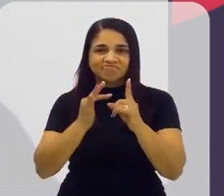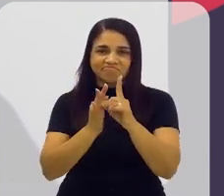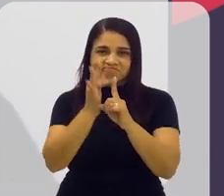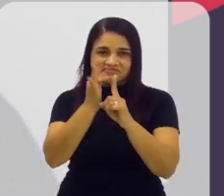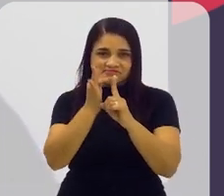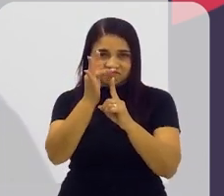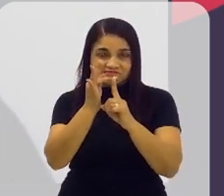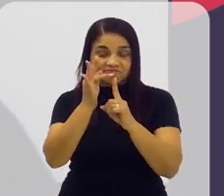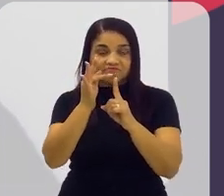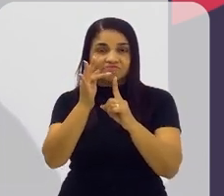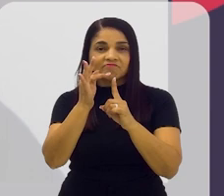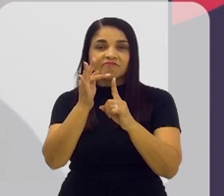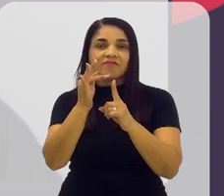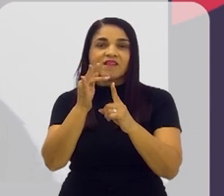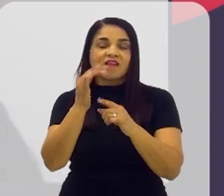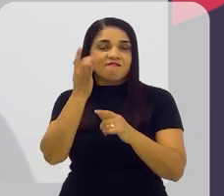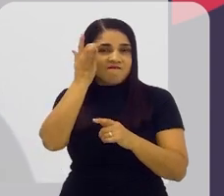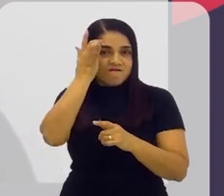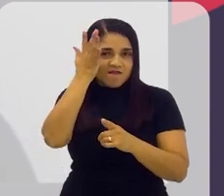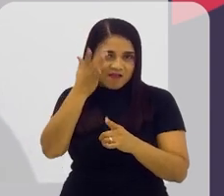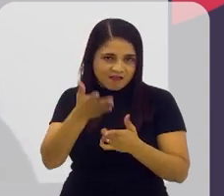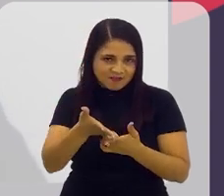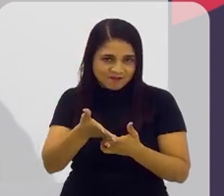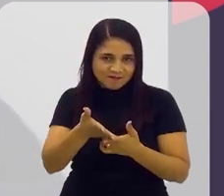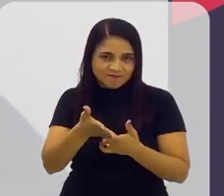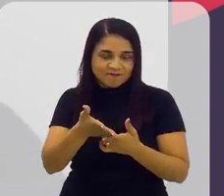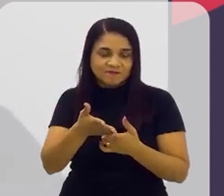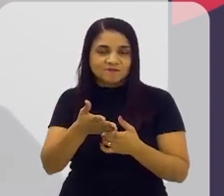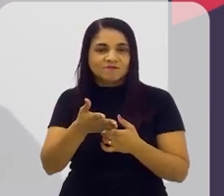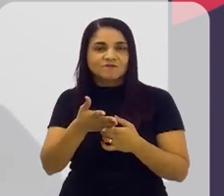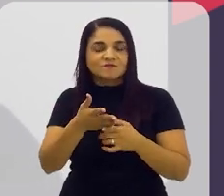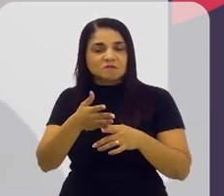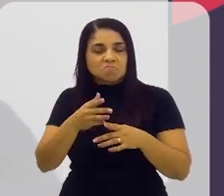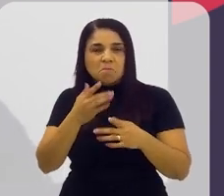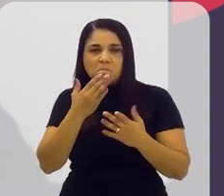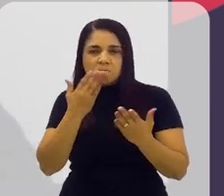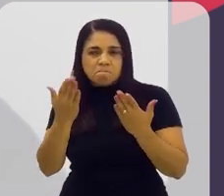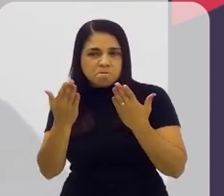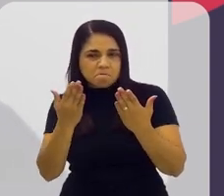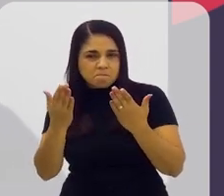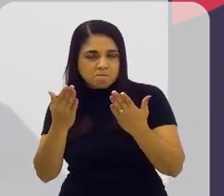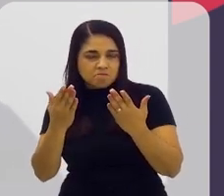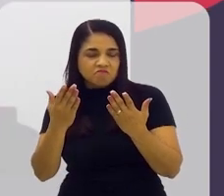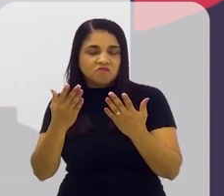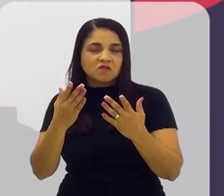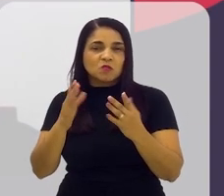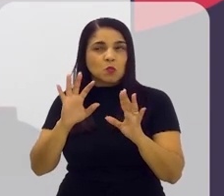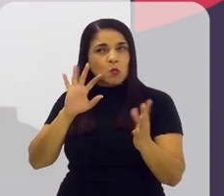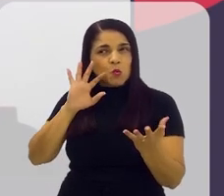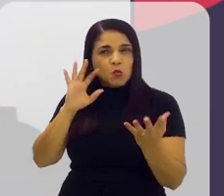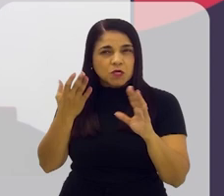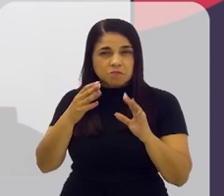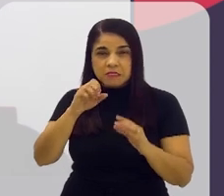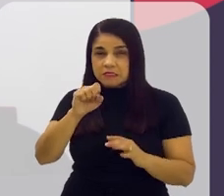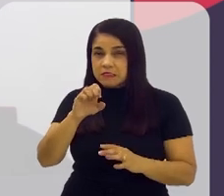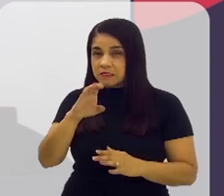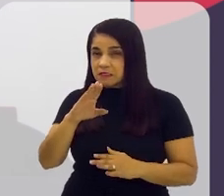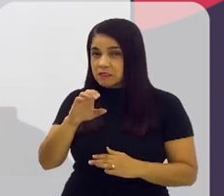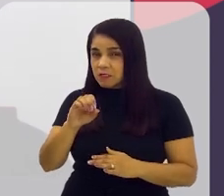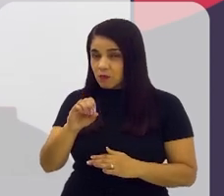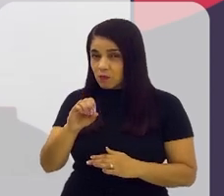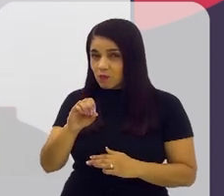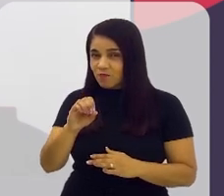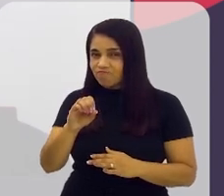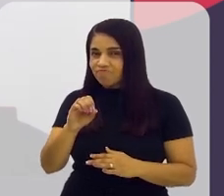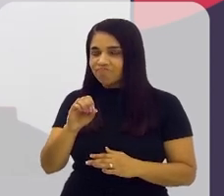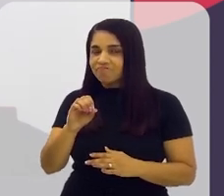alteração. Então, uma mudança climática que vai se aproximar de um ambiente de clima seco, de clima xérico,